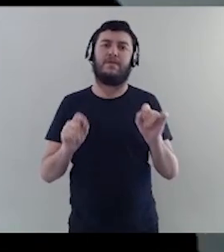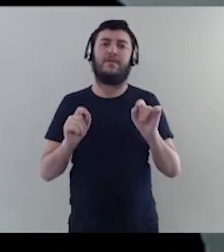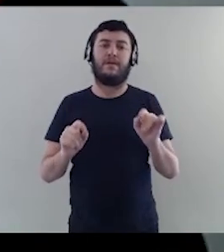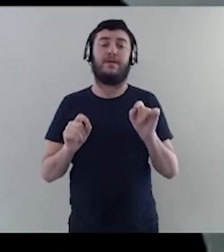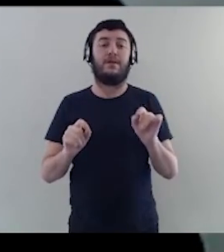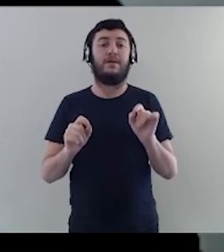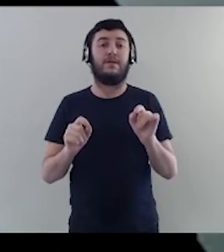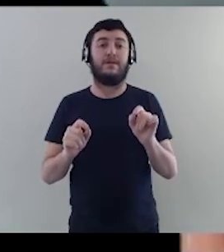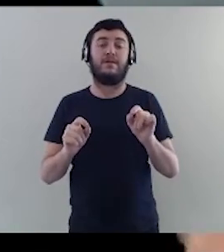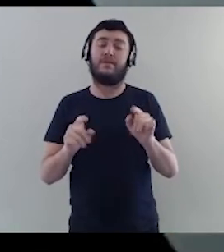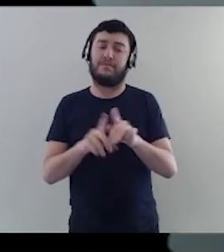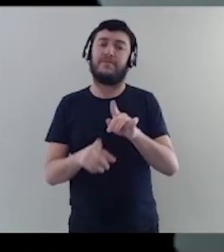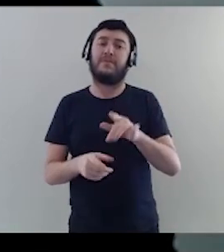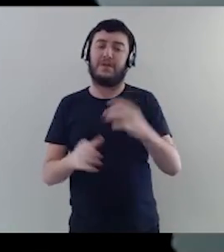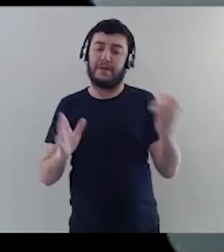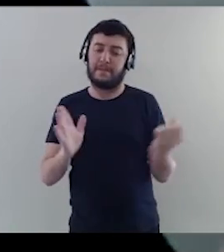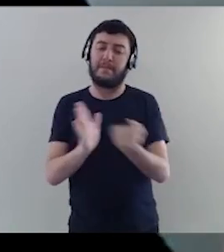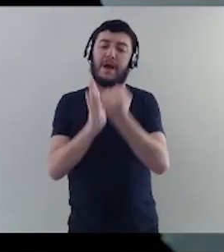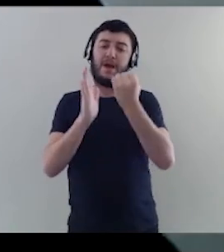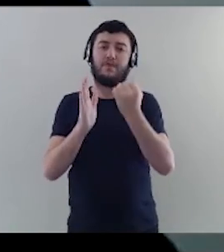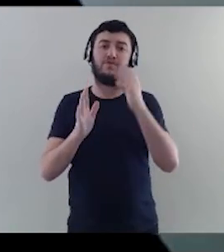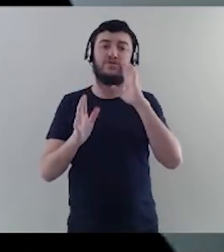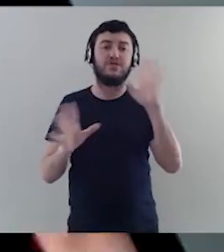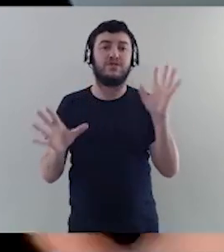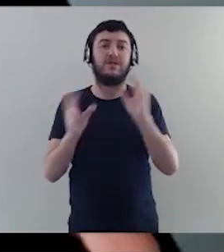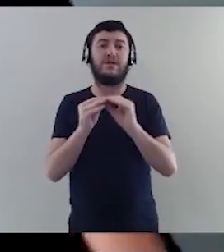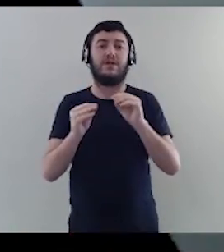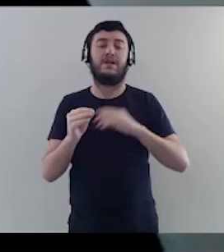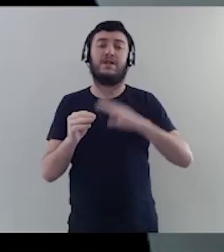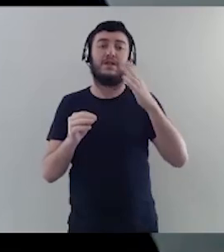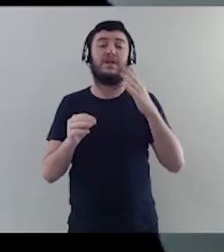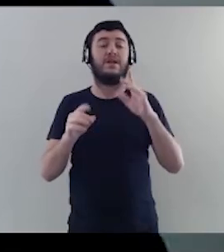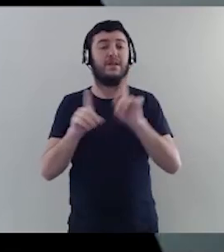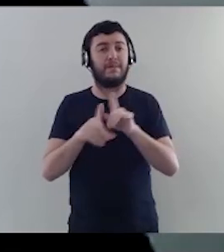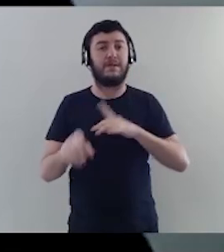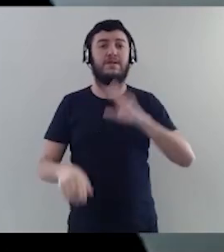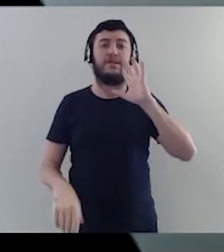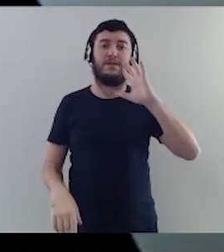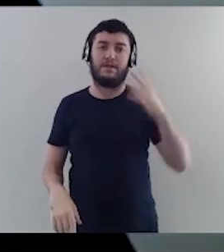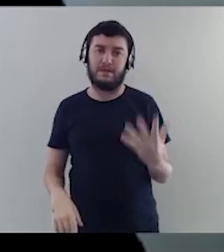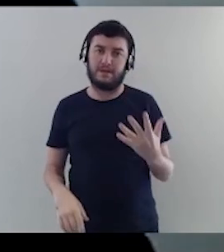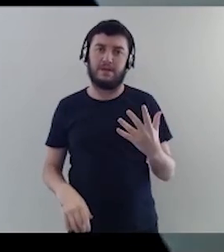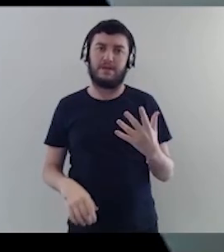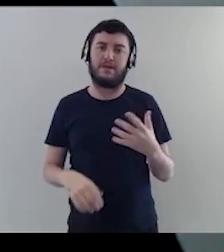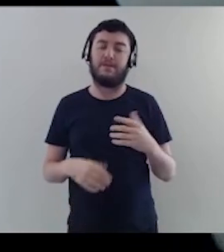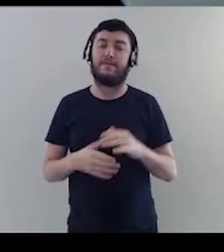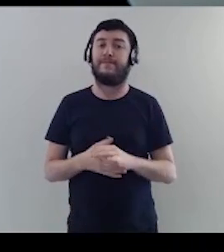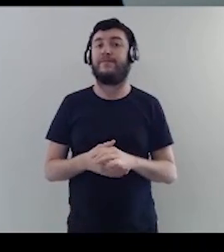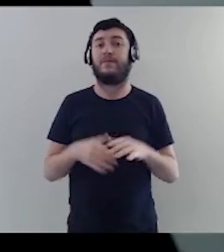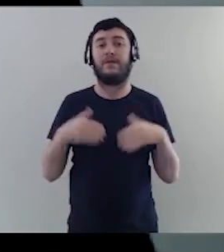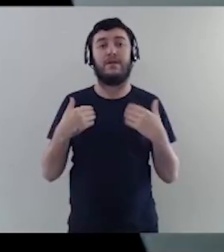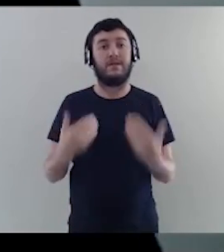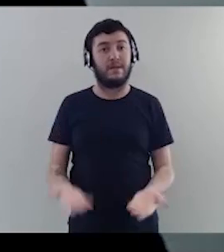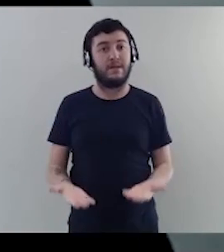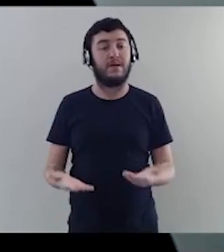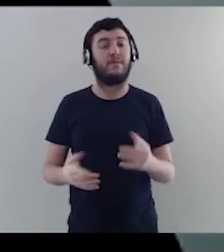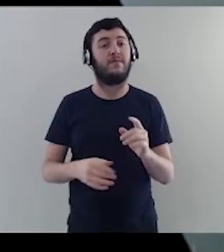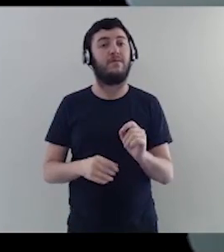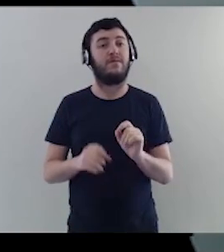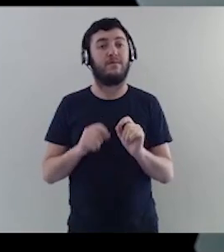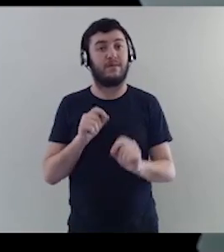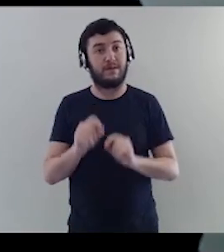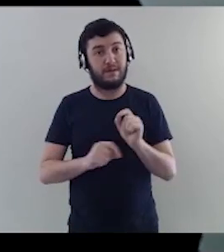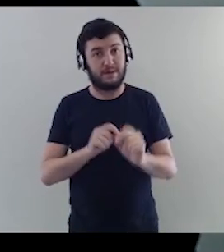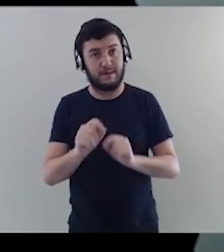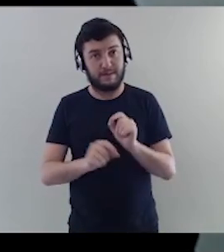alguns marcos interpretativos da decisão, passíveis de generalização. E sobre esta mesma matéria, escreve também o